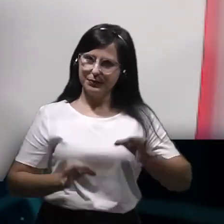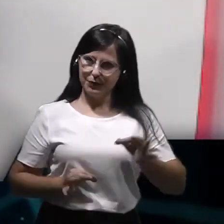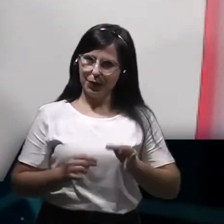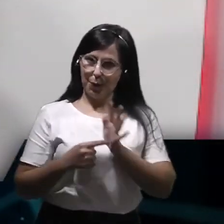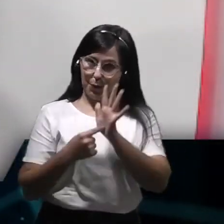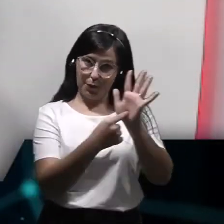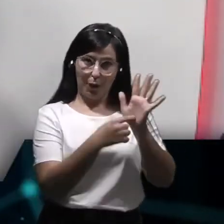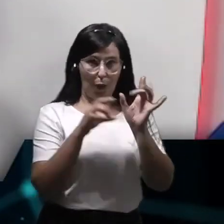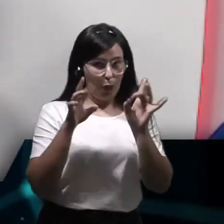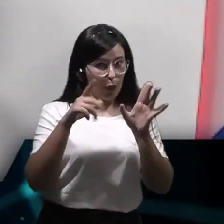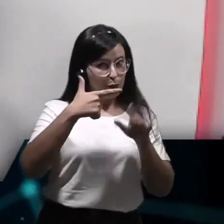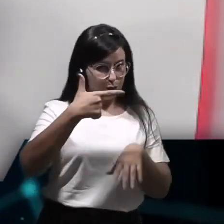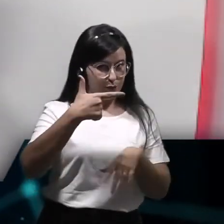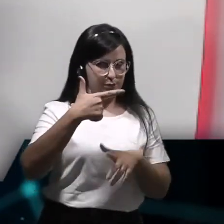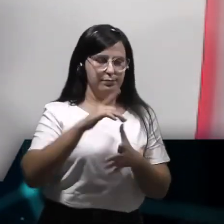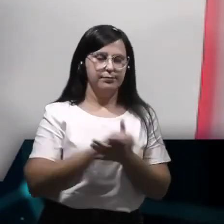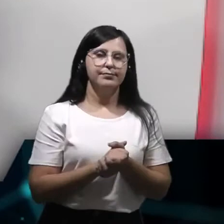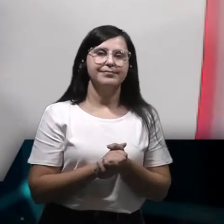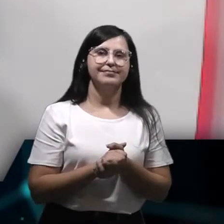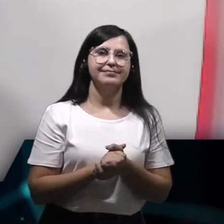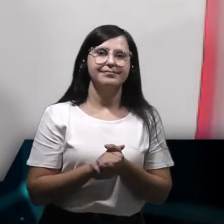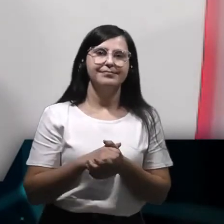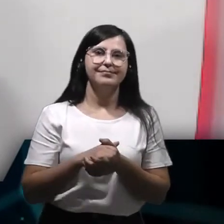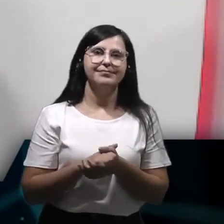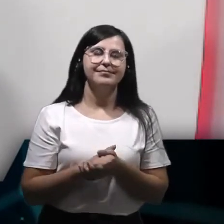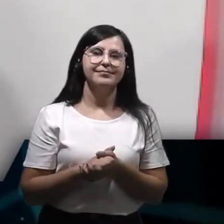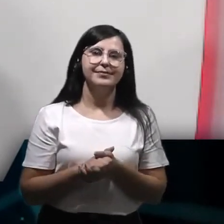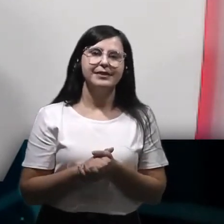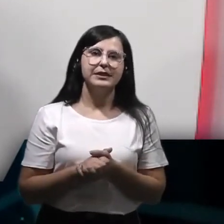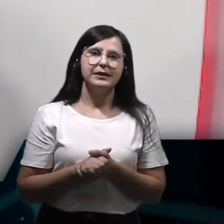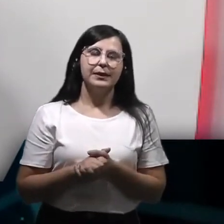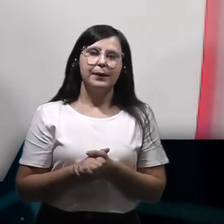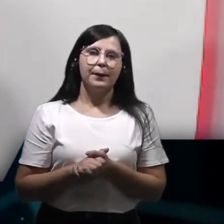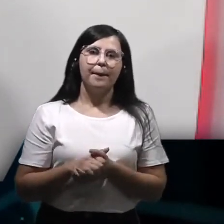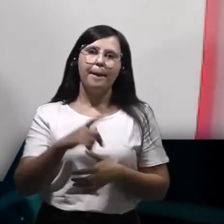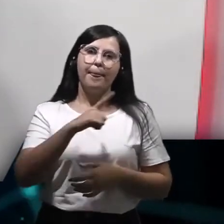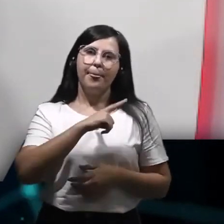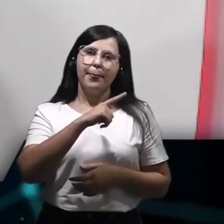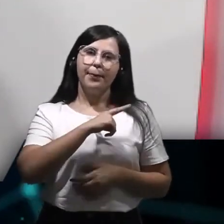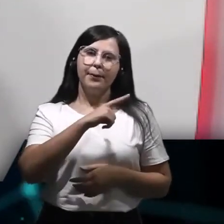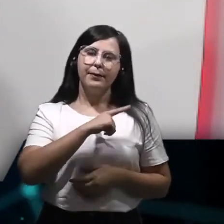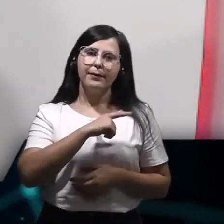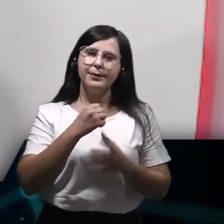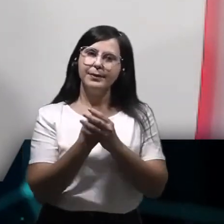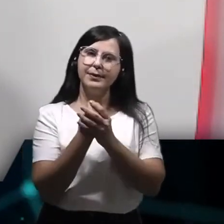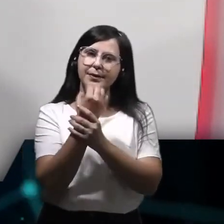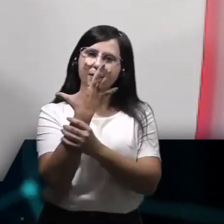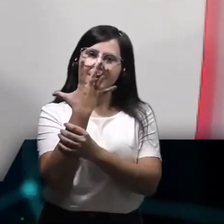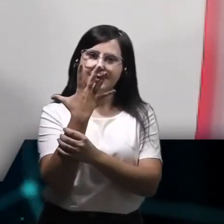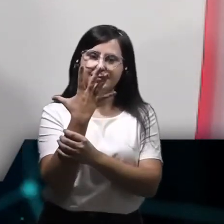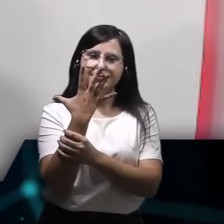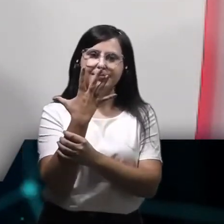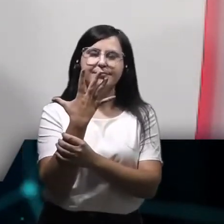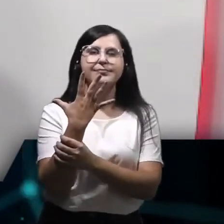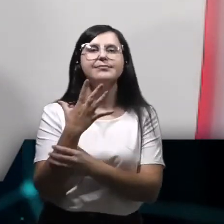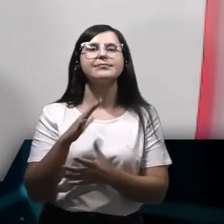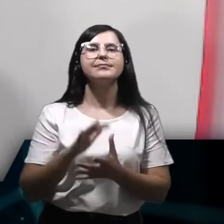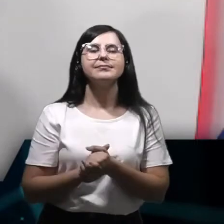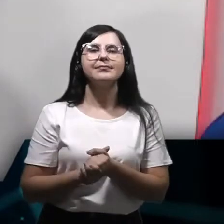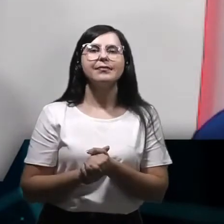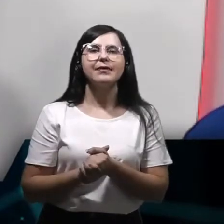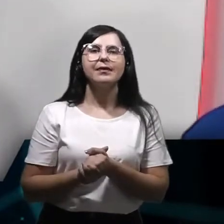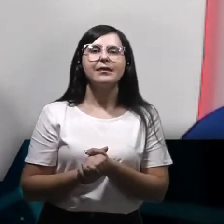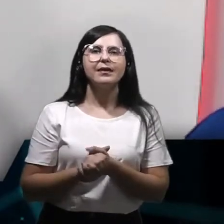não ficar muito repetitivo, tá certo? Tem aqui a criação do plano Iluminar, que ela consiste